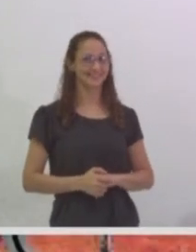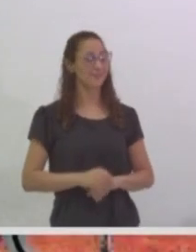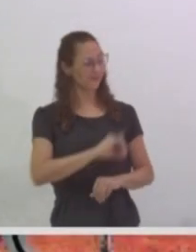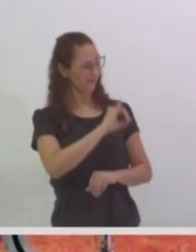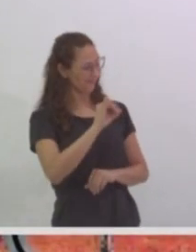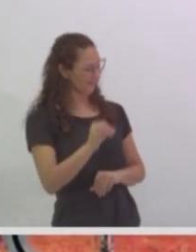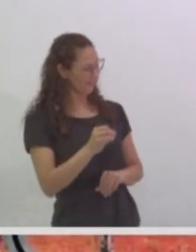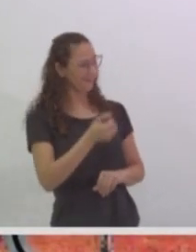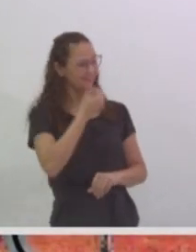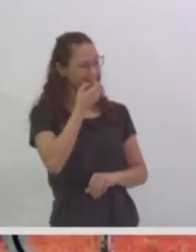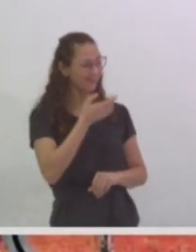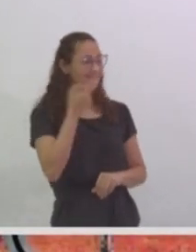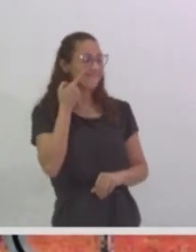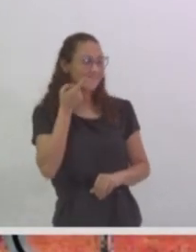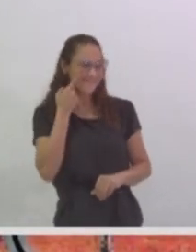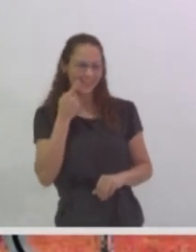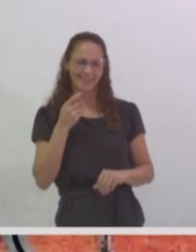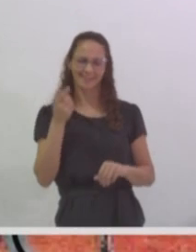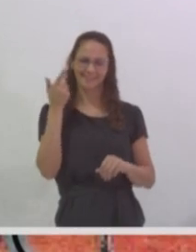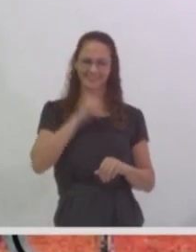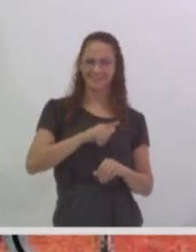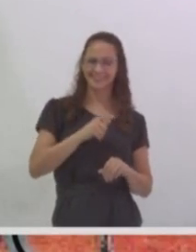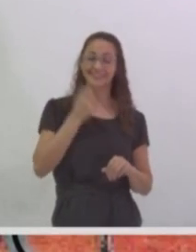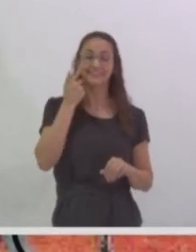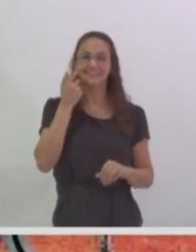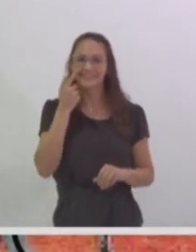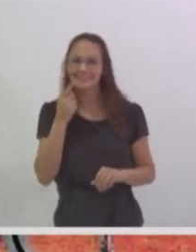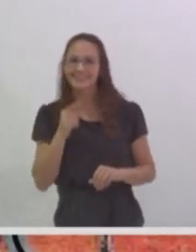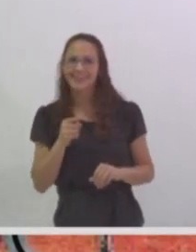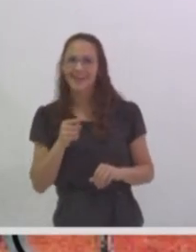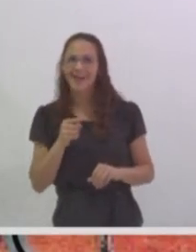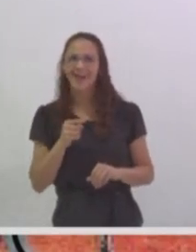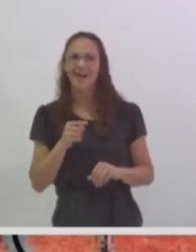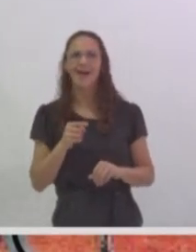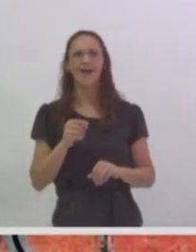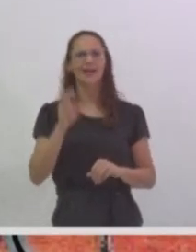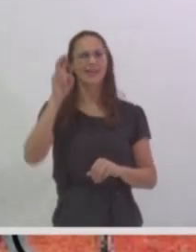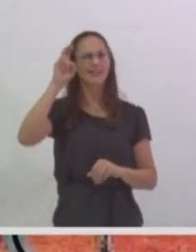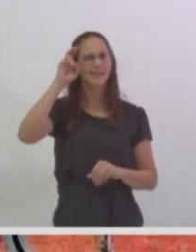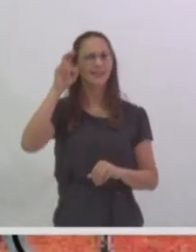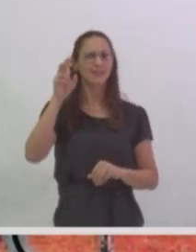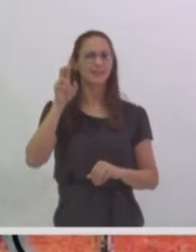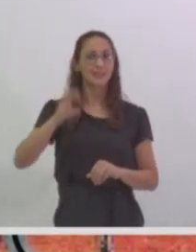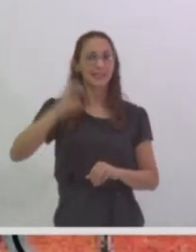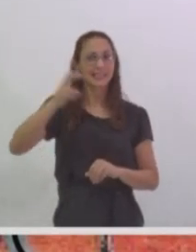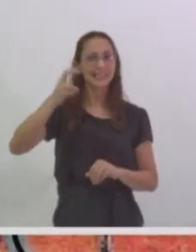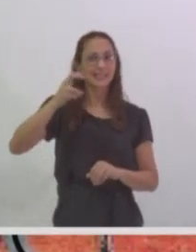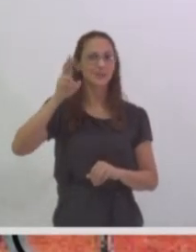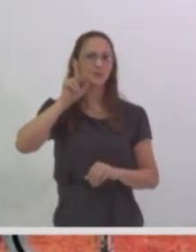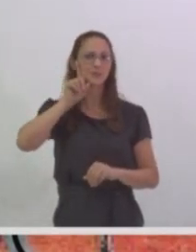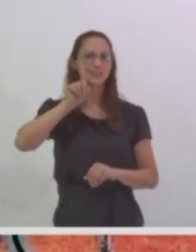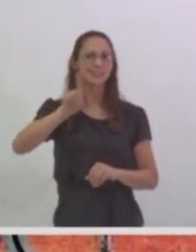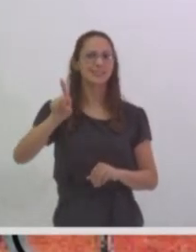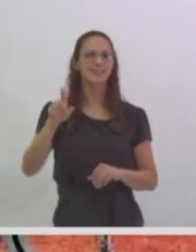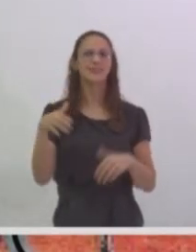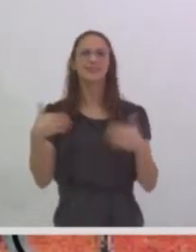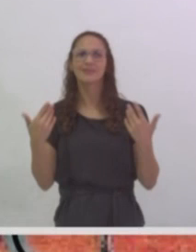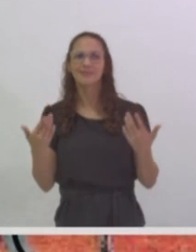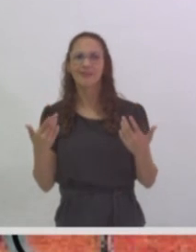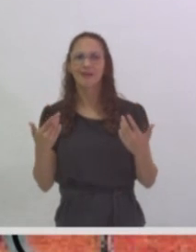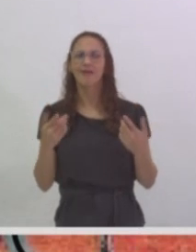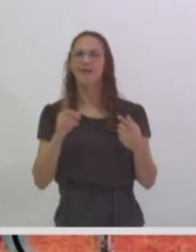foi 10. Vamos lá para o quinto dia. Opa! Vamos contar aqui, vamos ver?